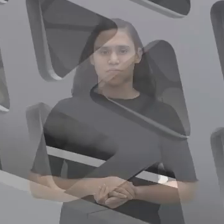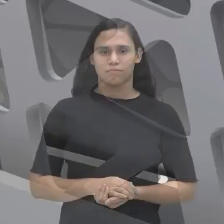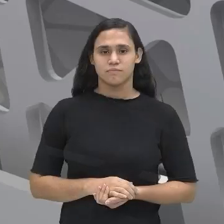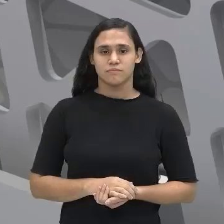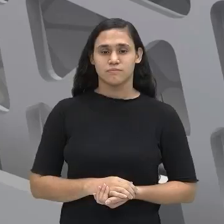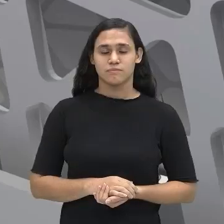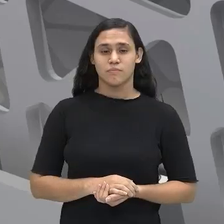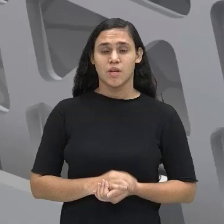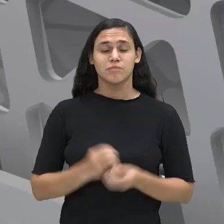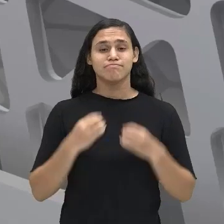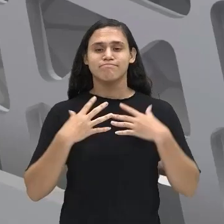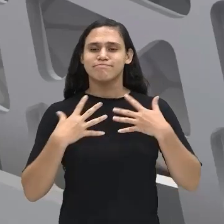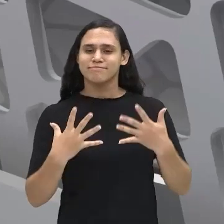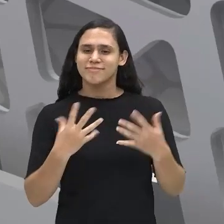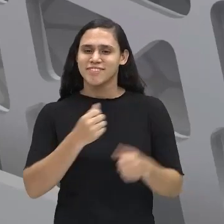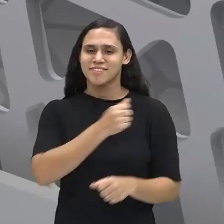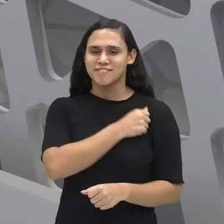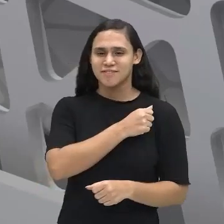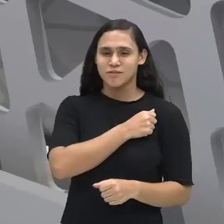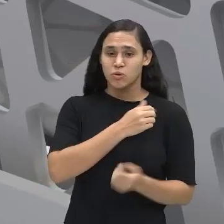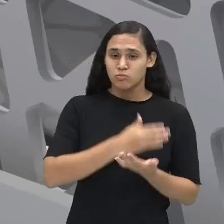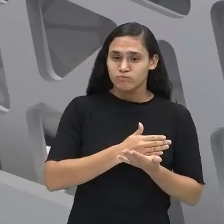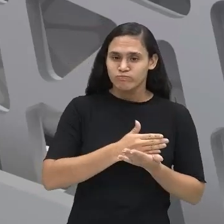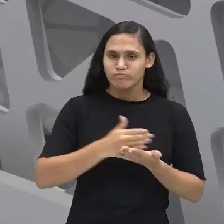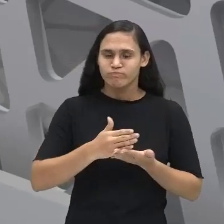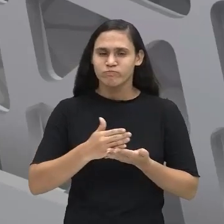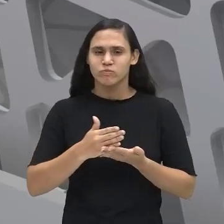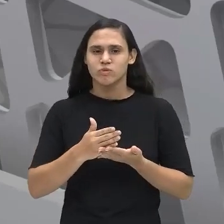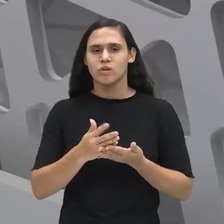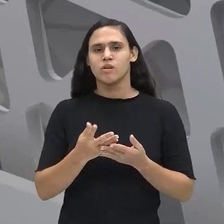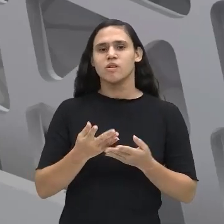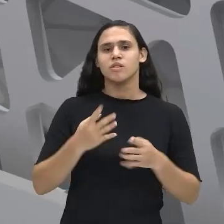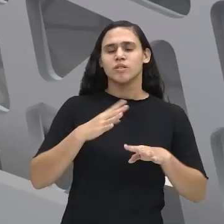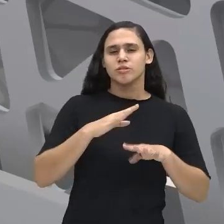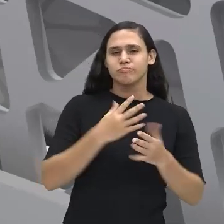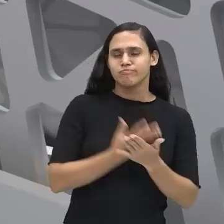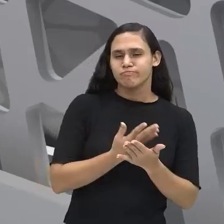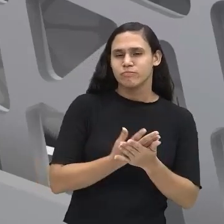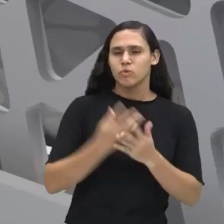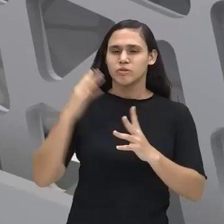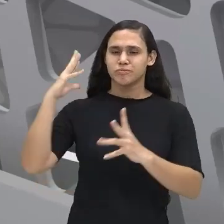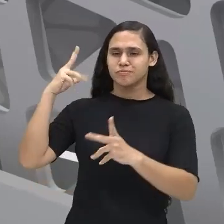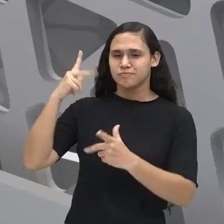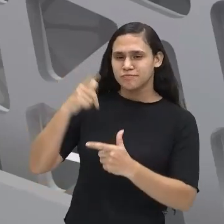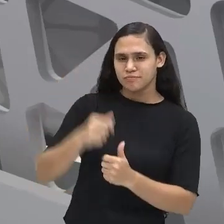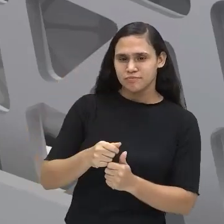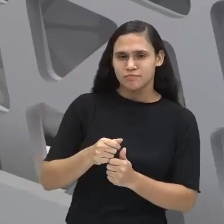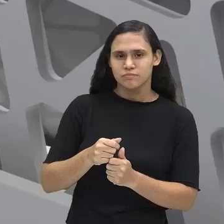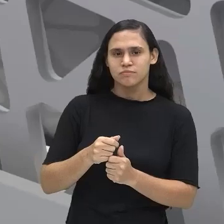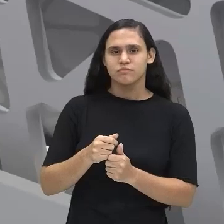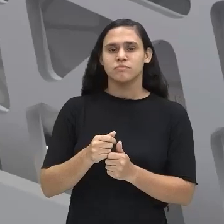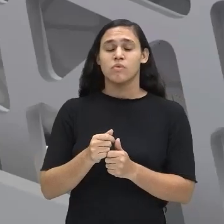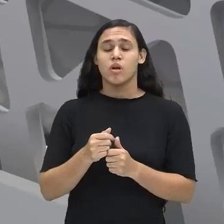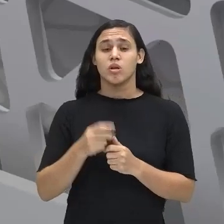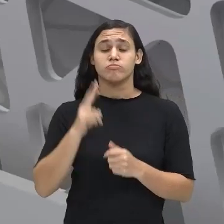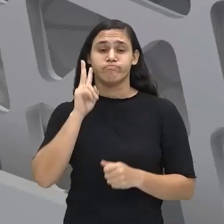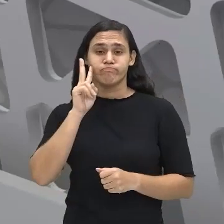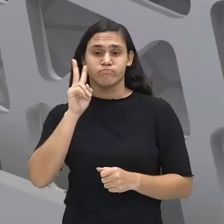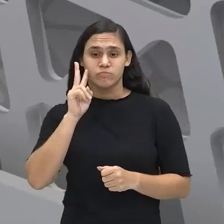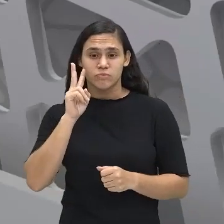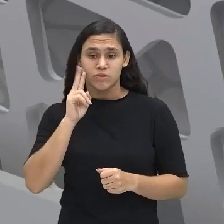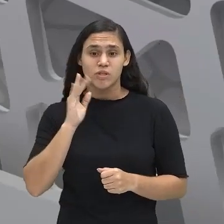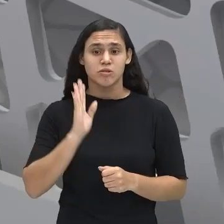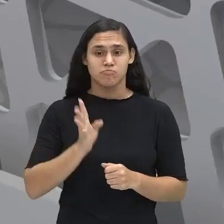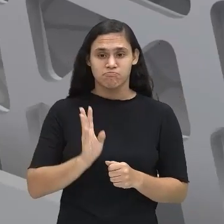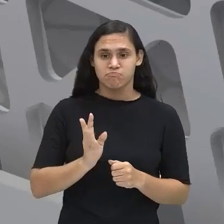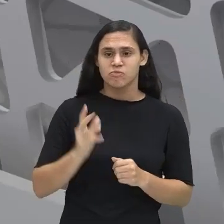Muito bem, alunos, dando início aqui à nossa aula de revisão, né? E lembrando, né, que nós estudamos